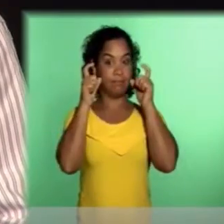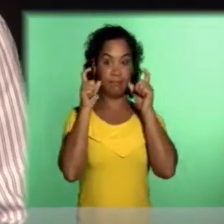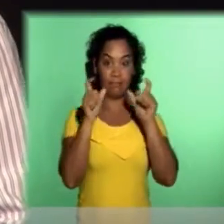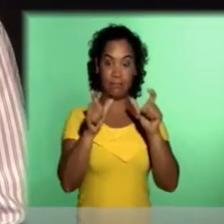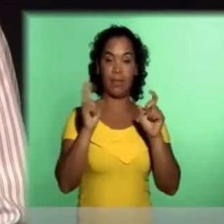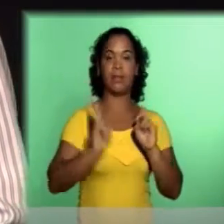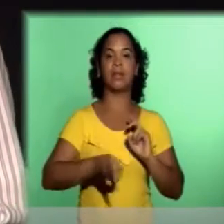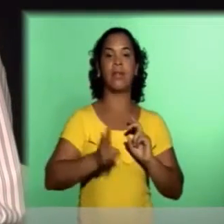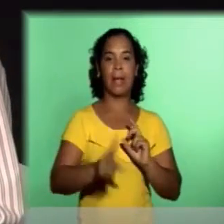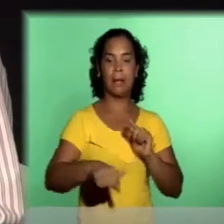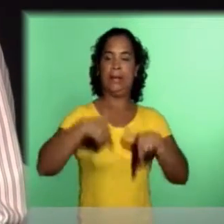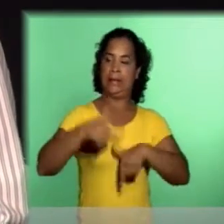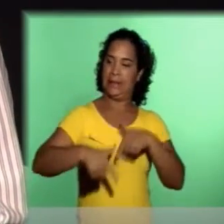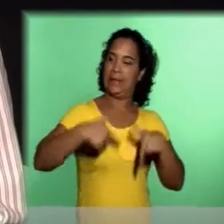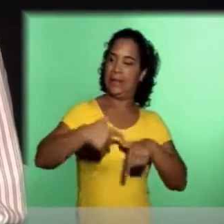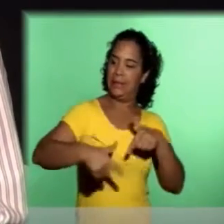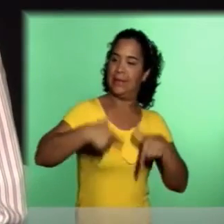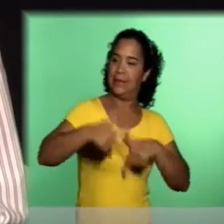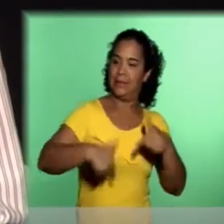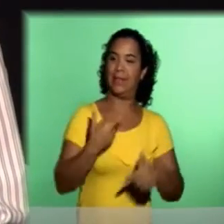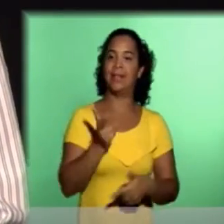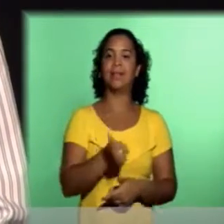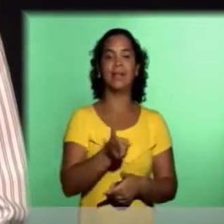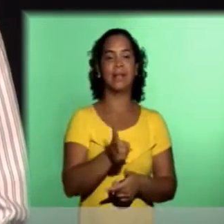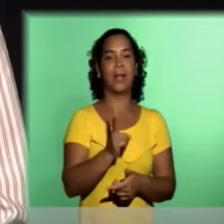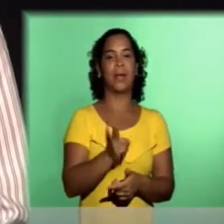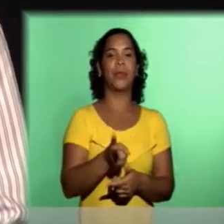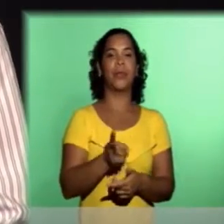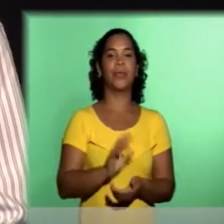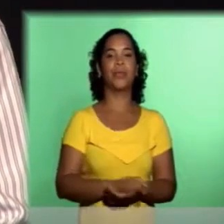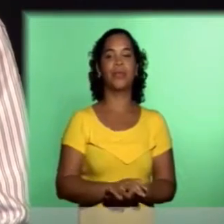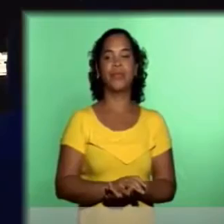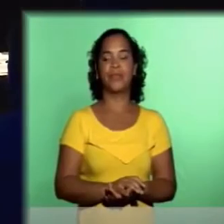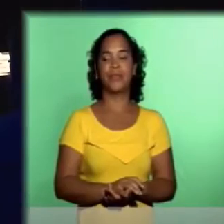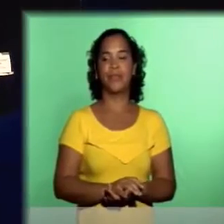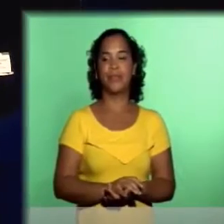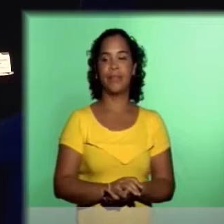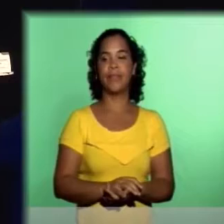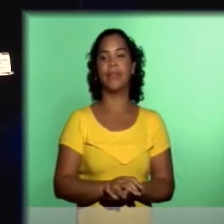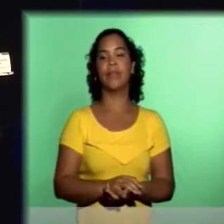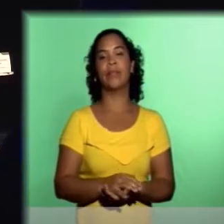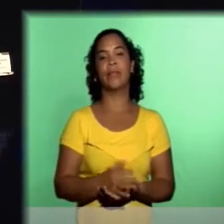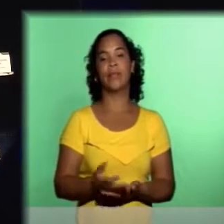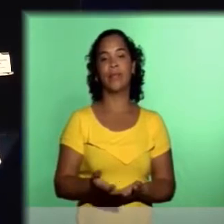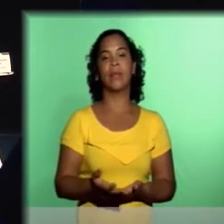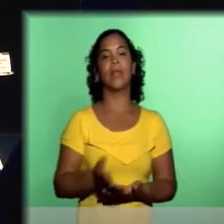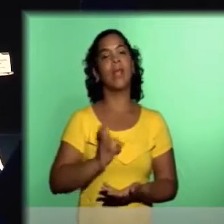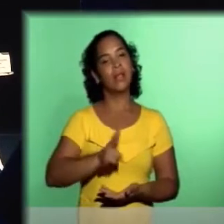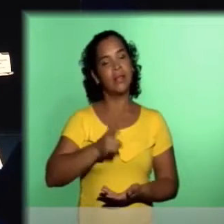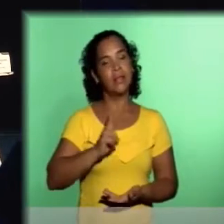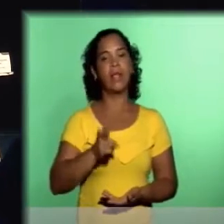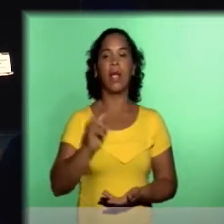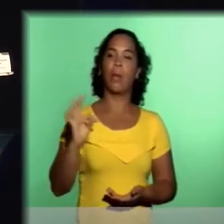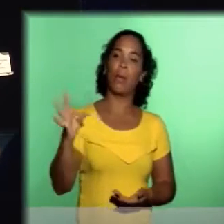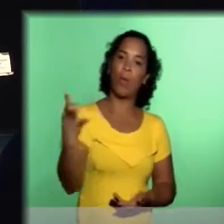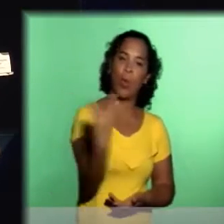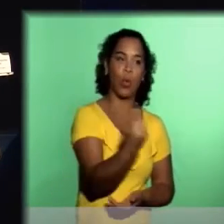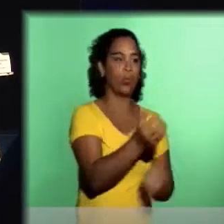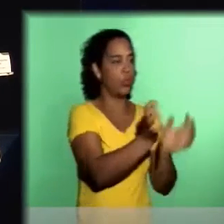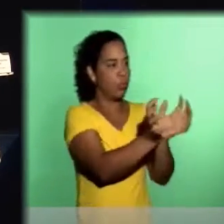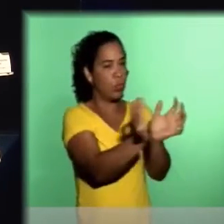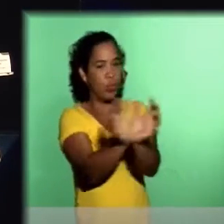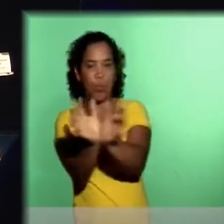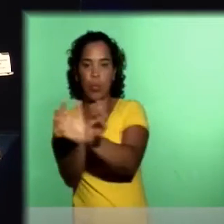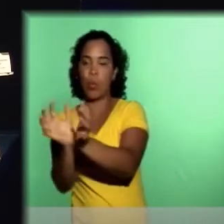trabalhando com intensidade nesses números, e isto sempre faz com que todas as entidades,